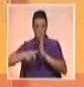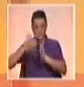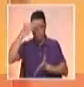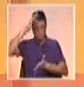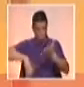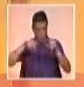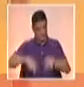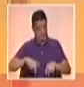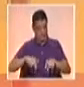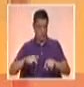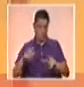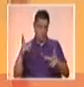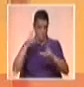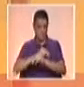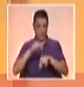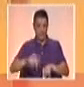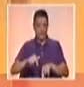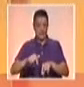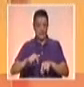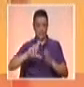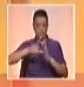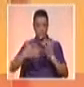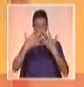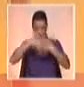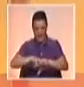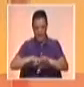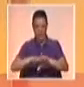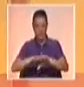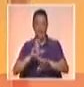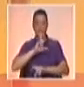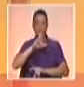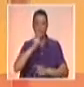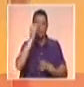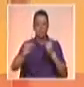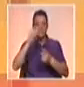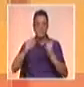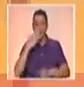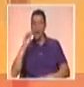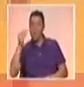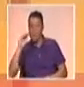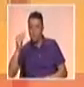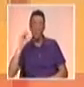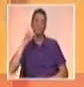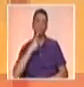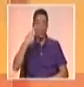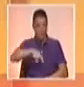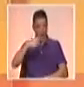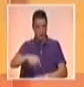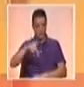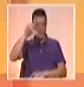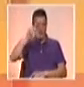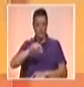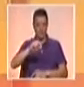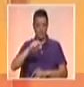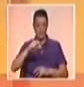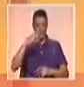Barreto. Este projeto integrava uma resposta específica para alunos com surdez ao